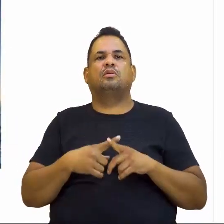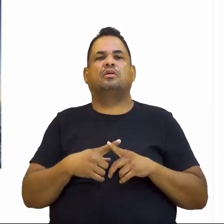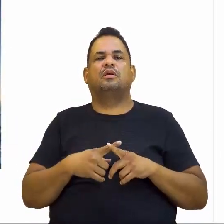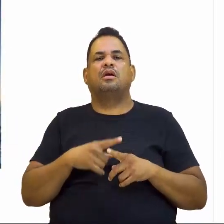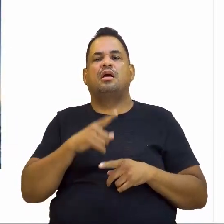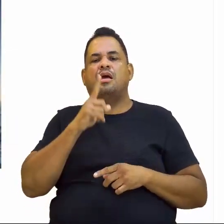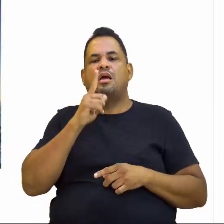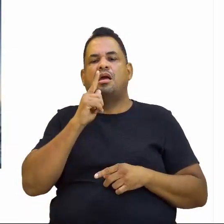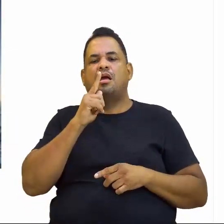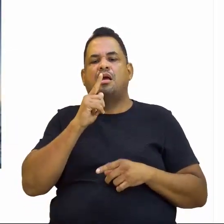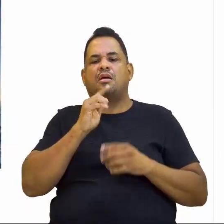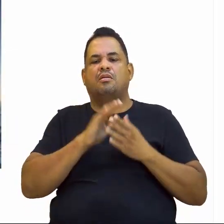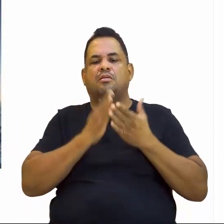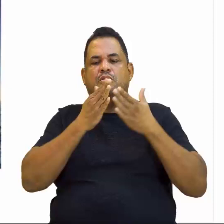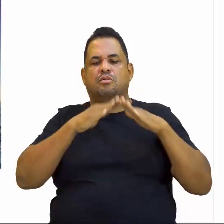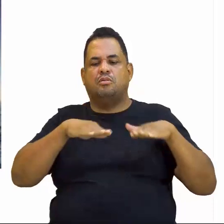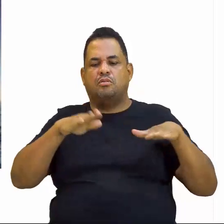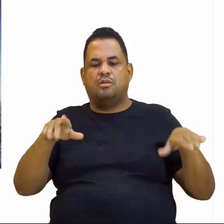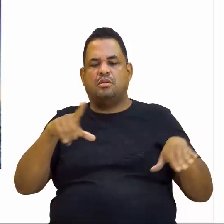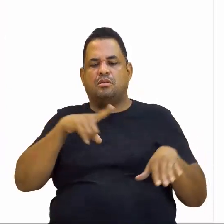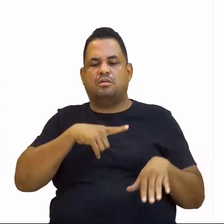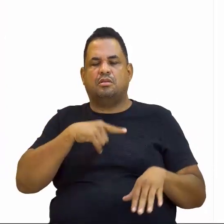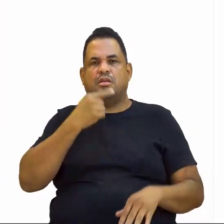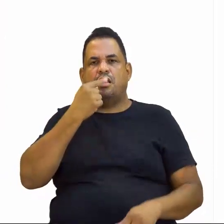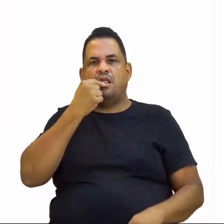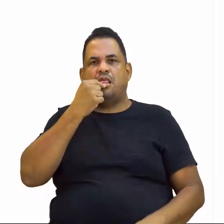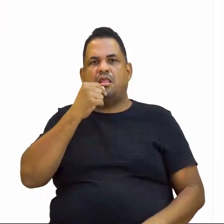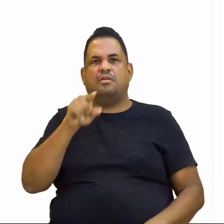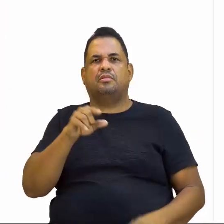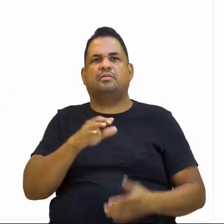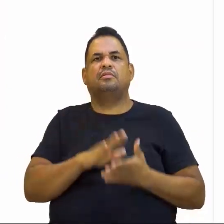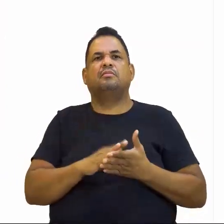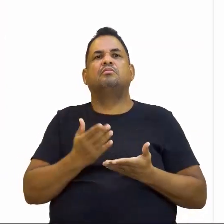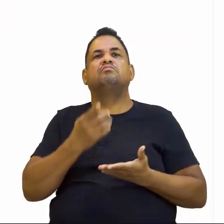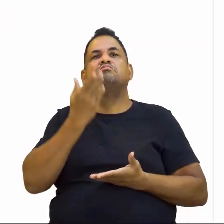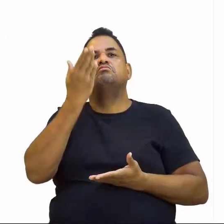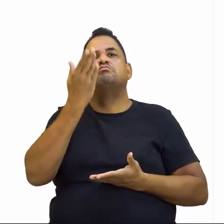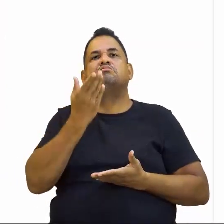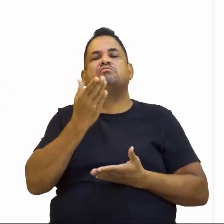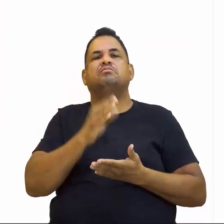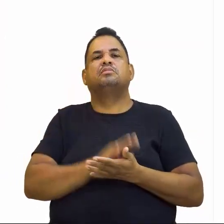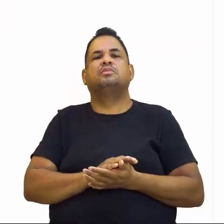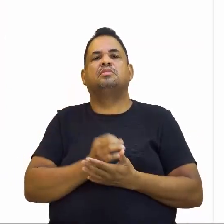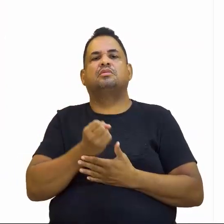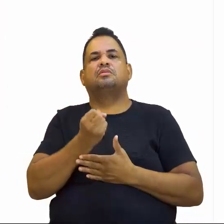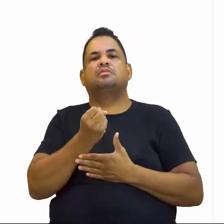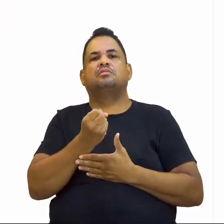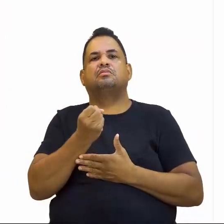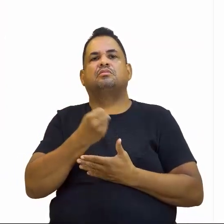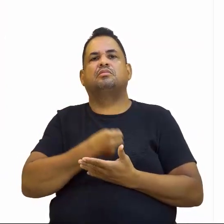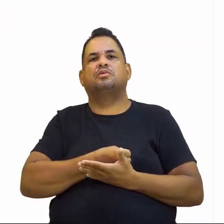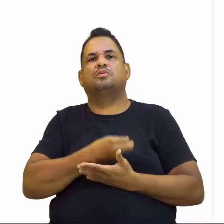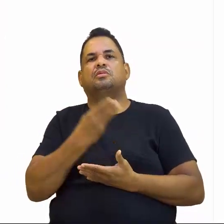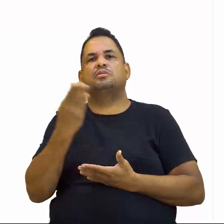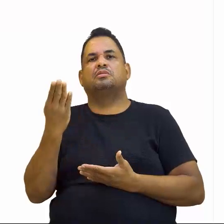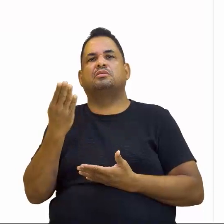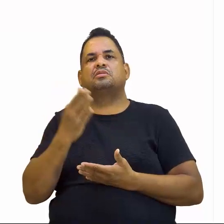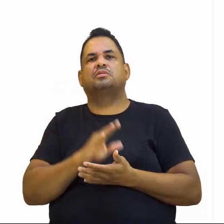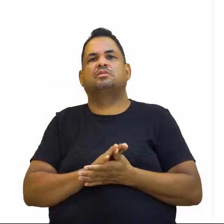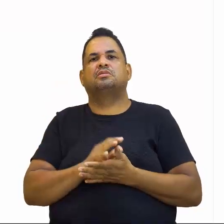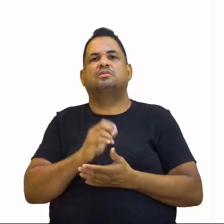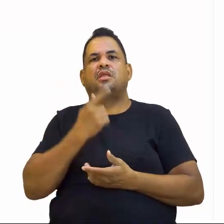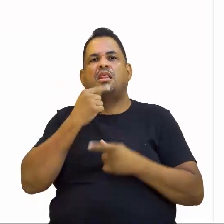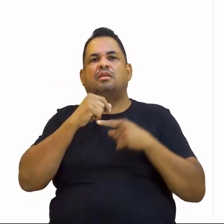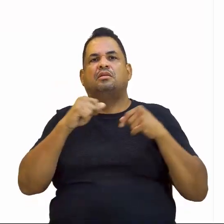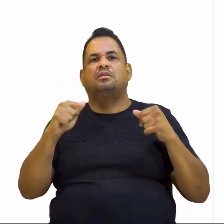mar é salgada? Olha só a quantidade de sais que nós temos na água do mar. Nós